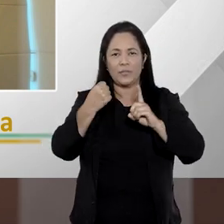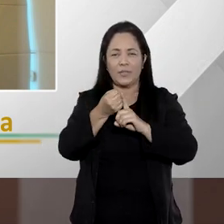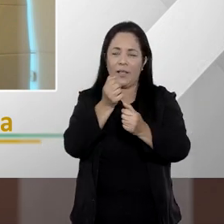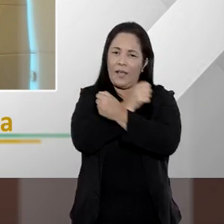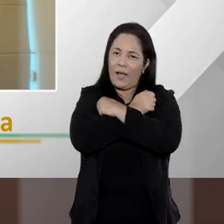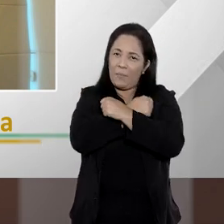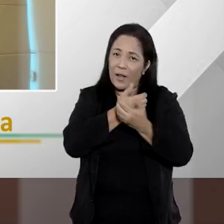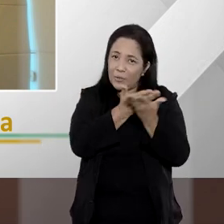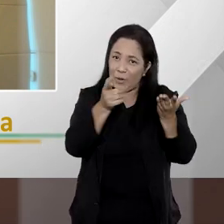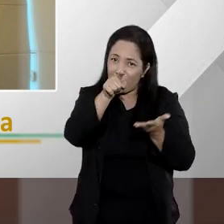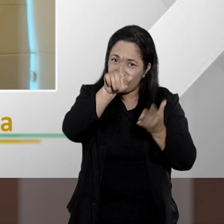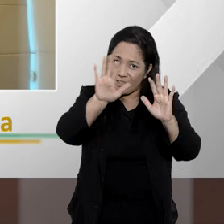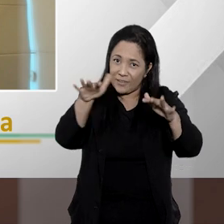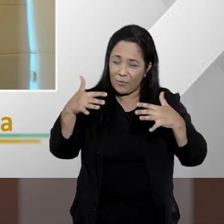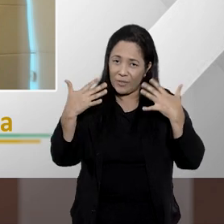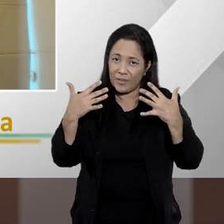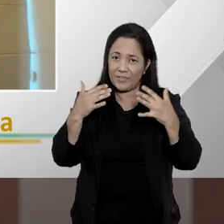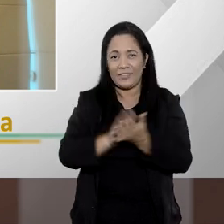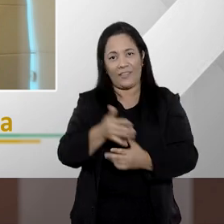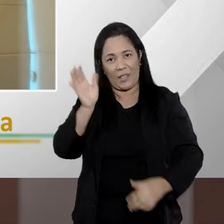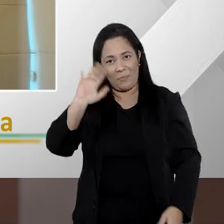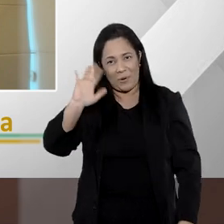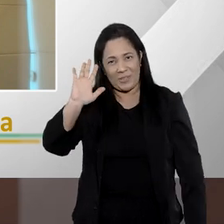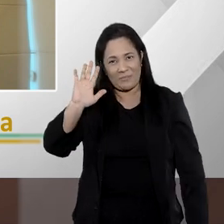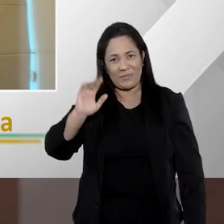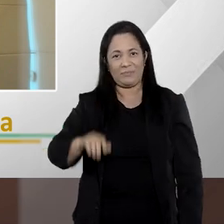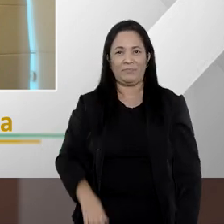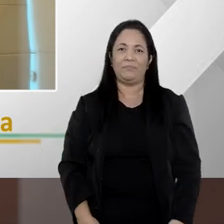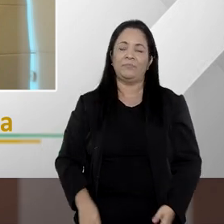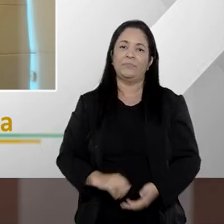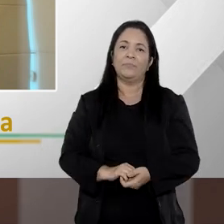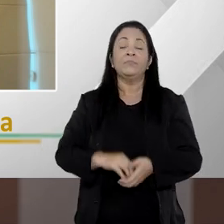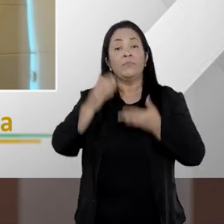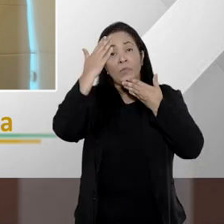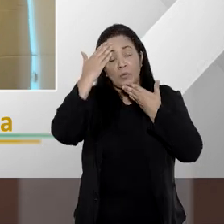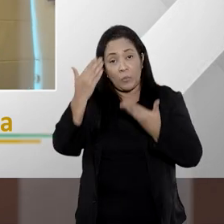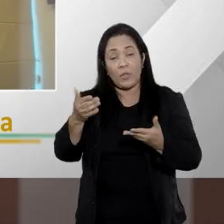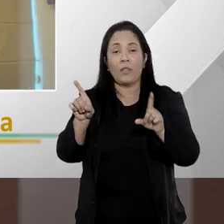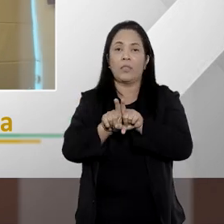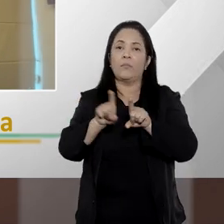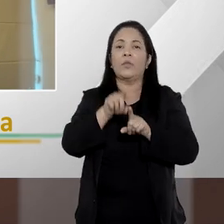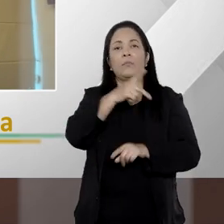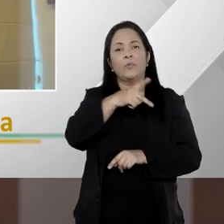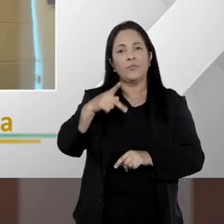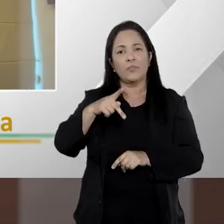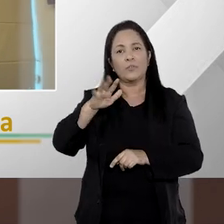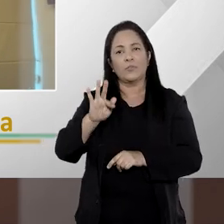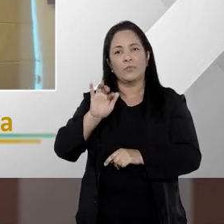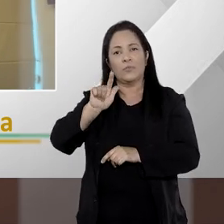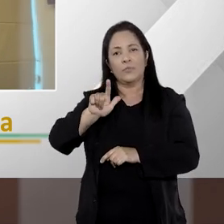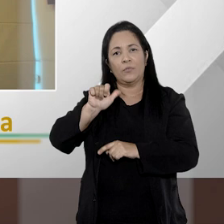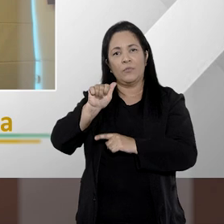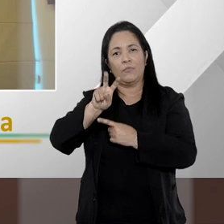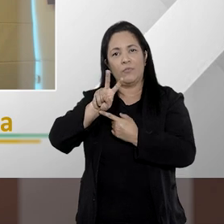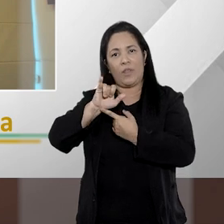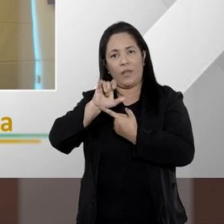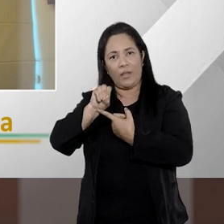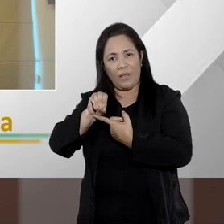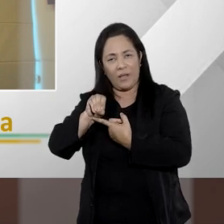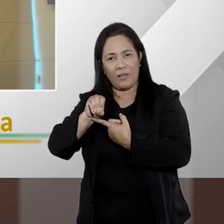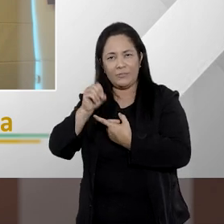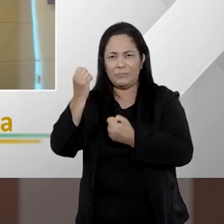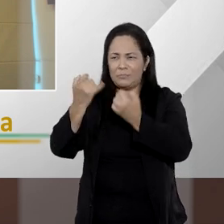amiga telespectador, telespectadora e até a próxima. Tchau, tchau. Muito obrigada também ao professor Flávio Milhomem